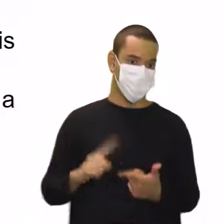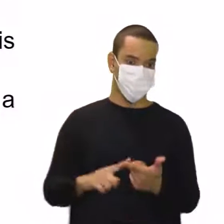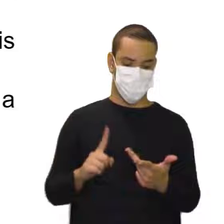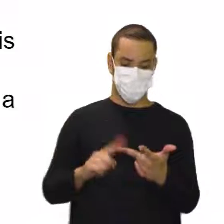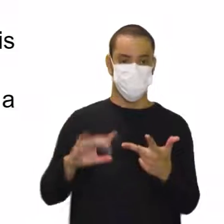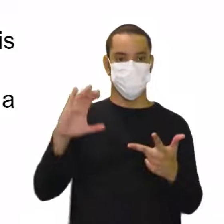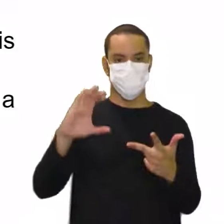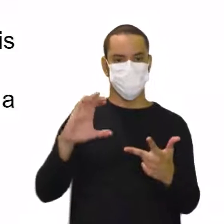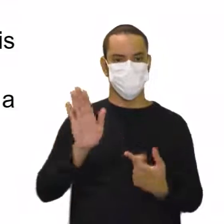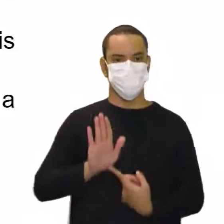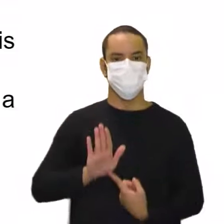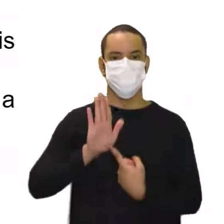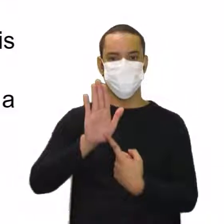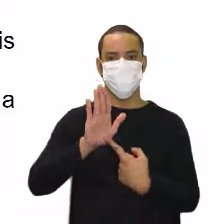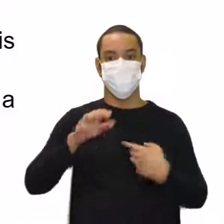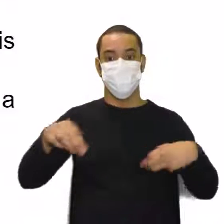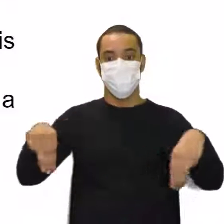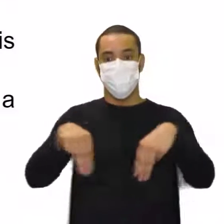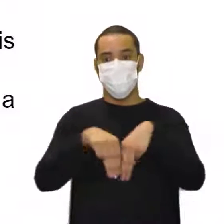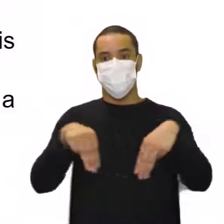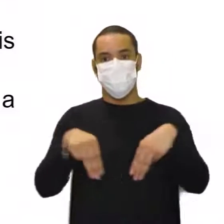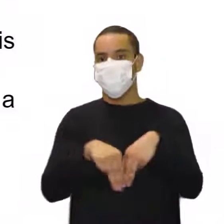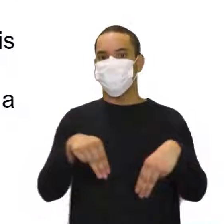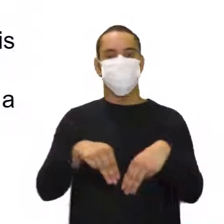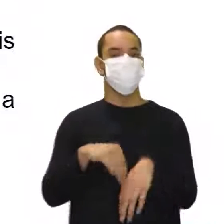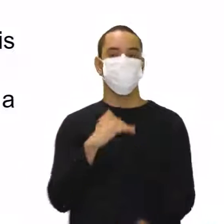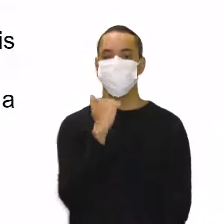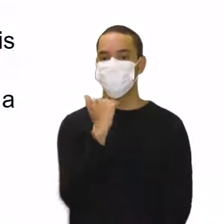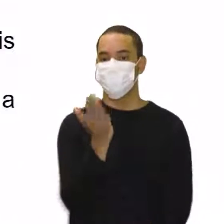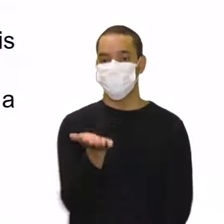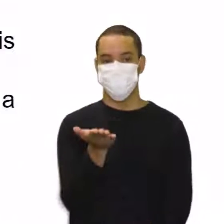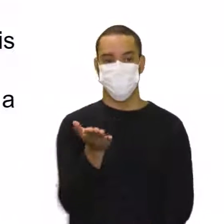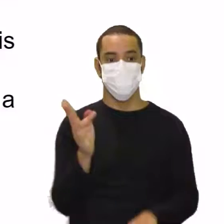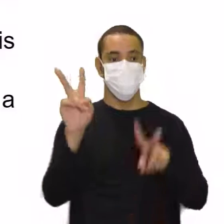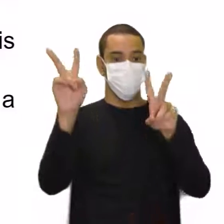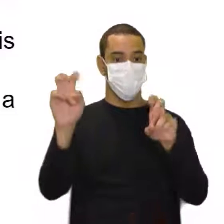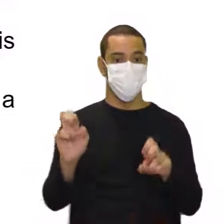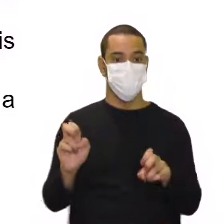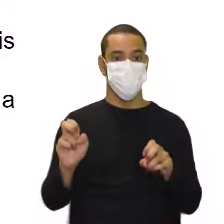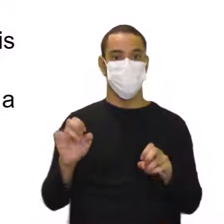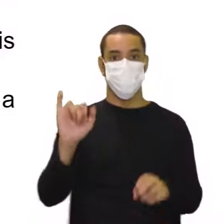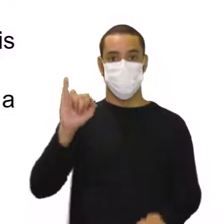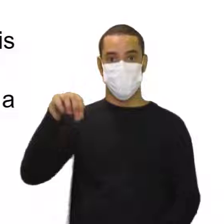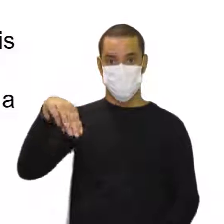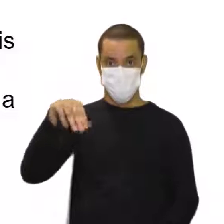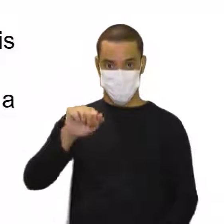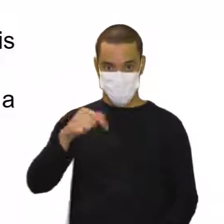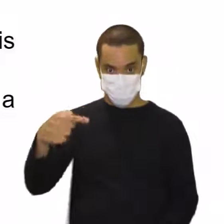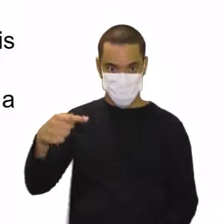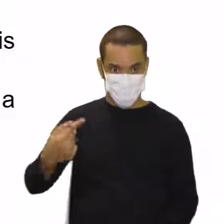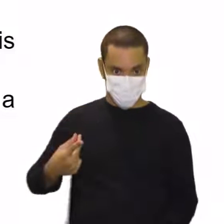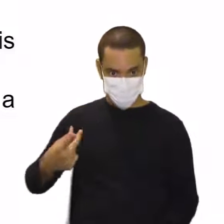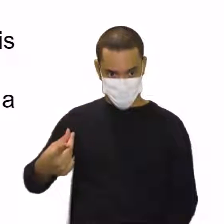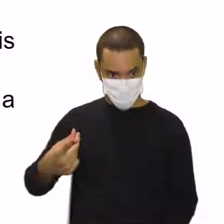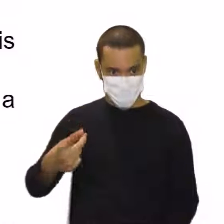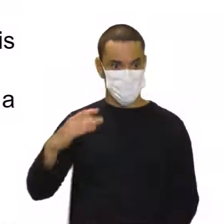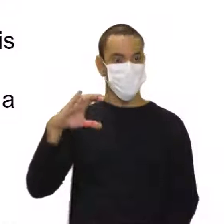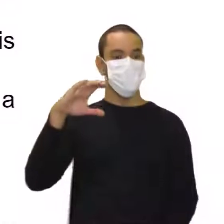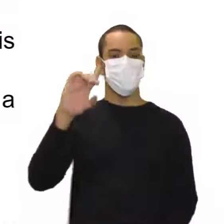C, apresenta uma magnetização desprezível sobre a ação do ímã permanente?